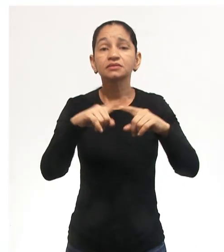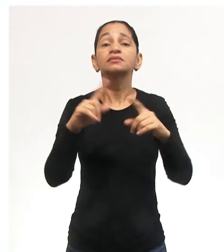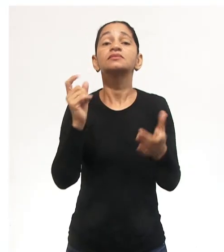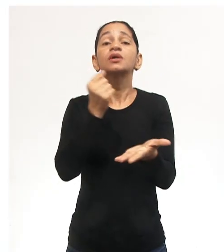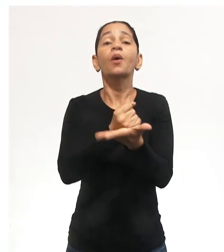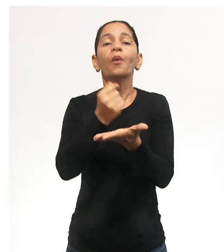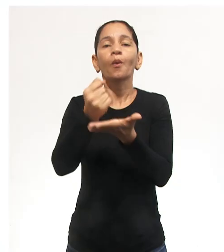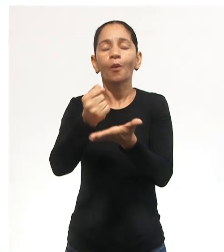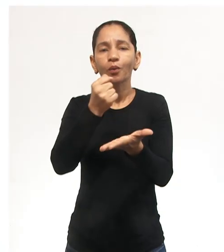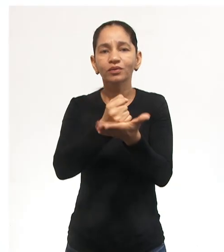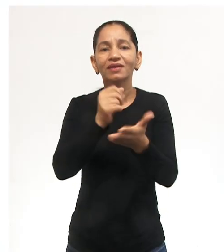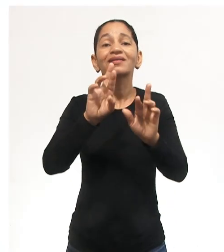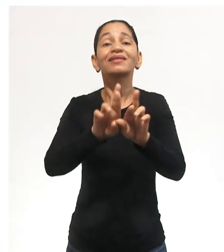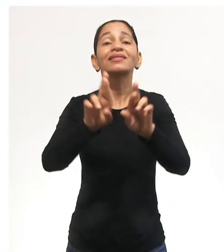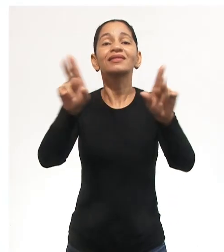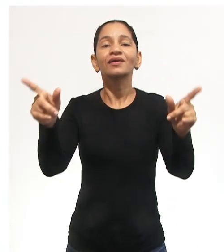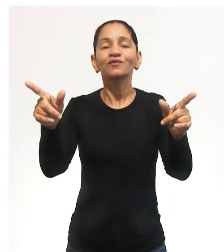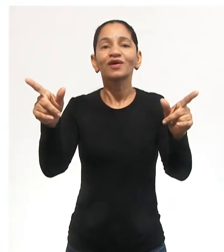contratos e faturamentos